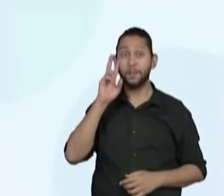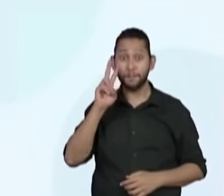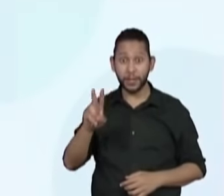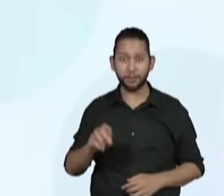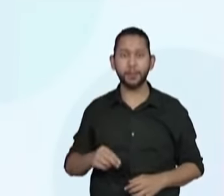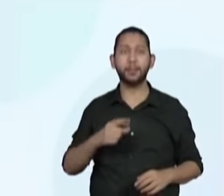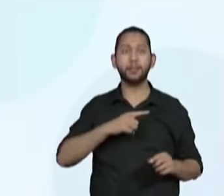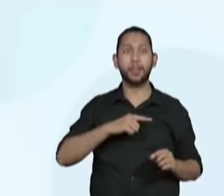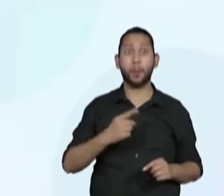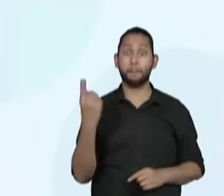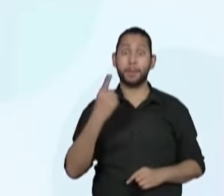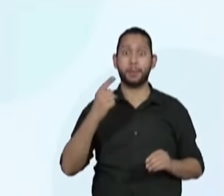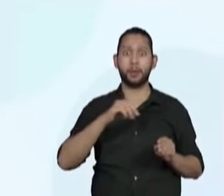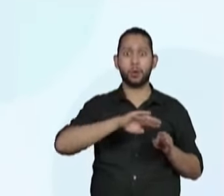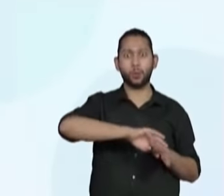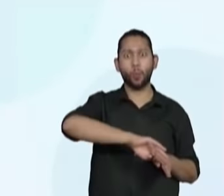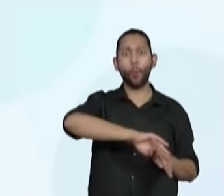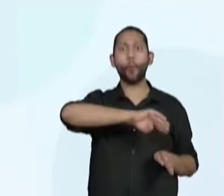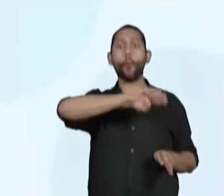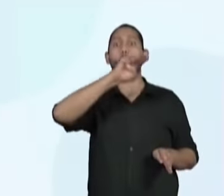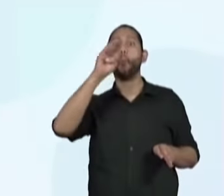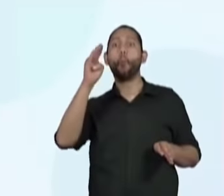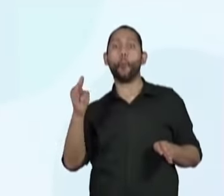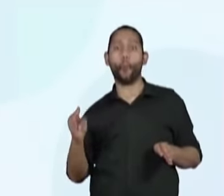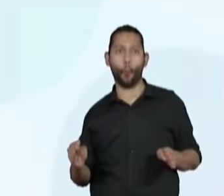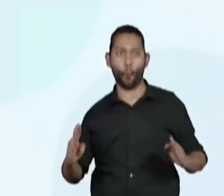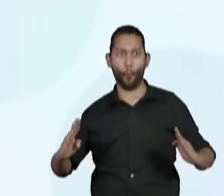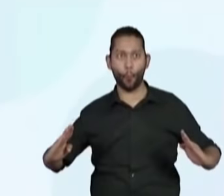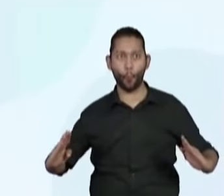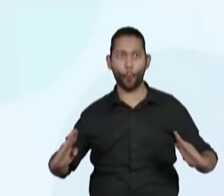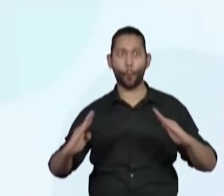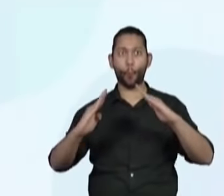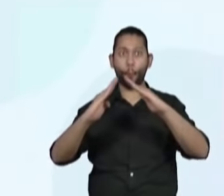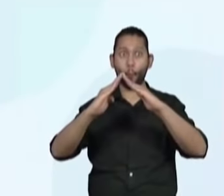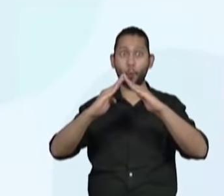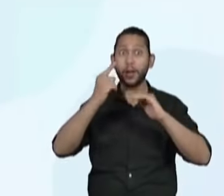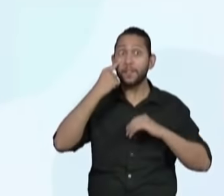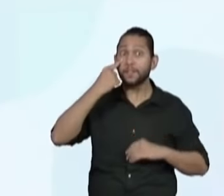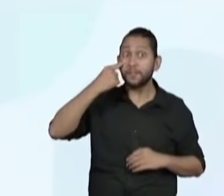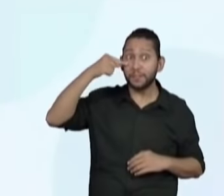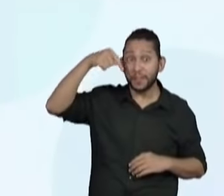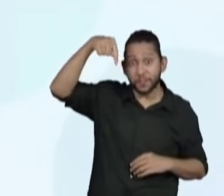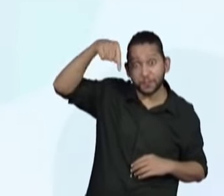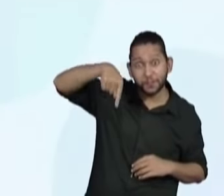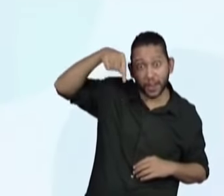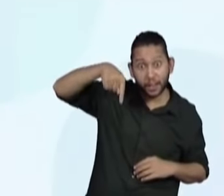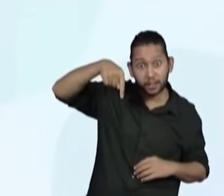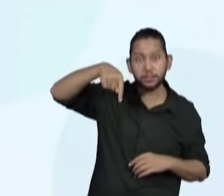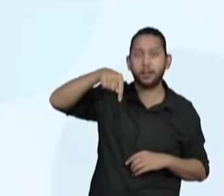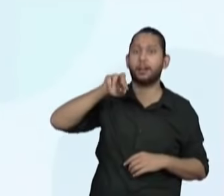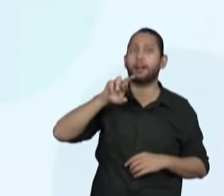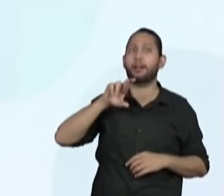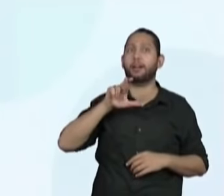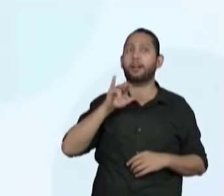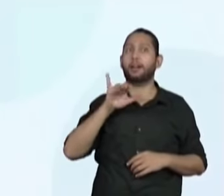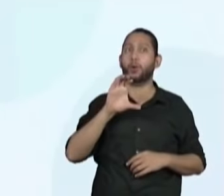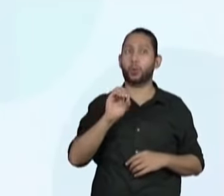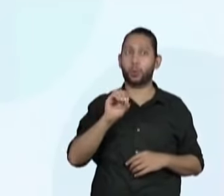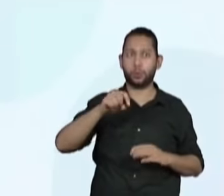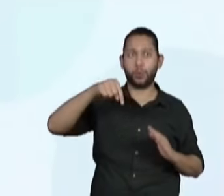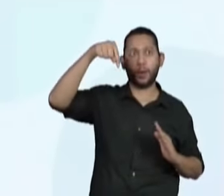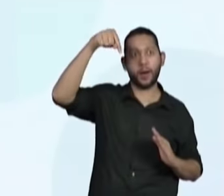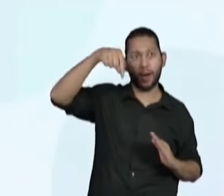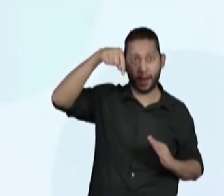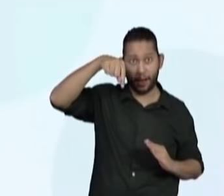primeiro arco, um arco com a flecha, que é o raio. Então, a gente tem F